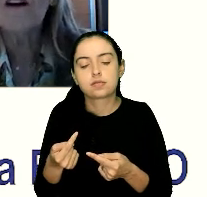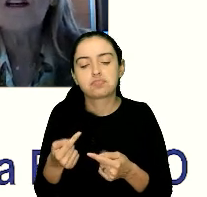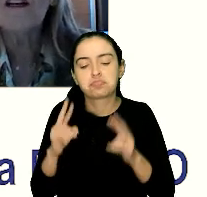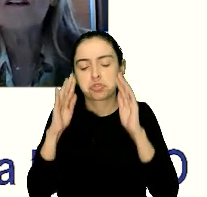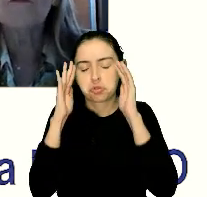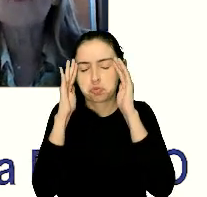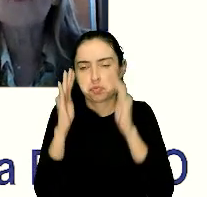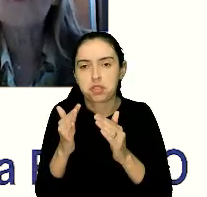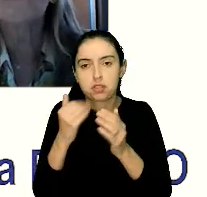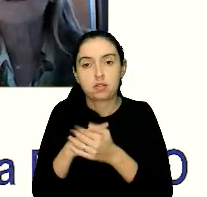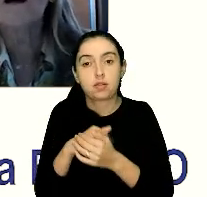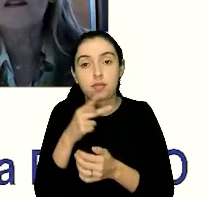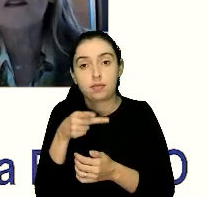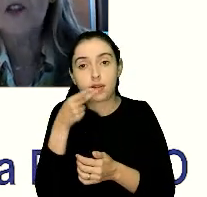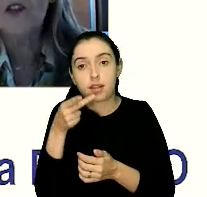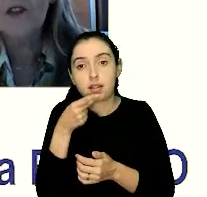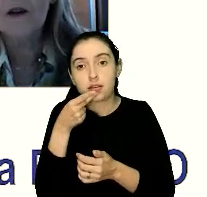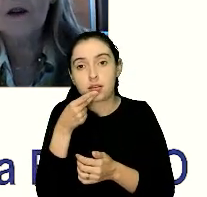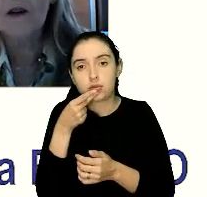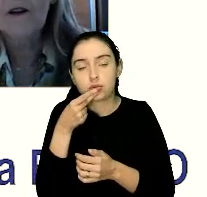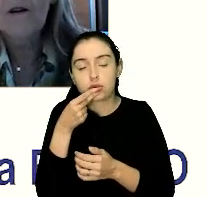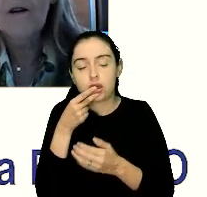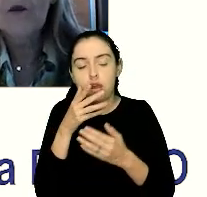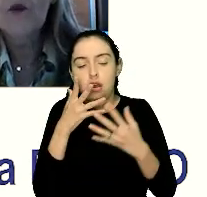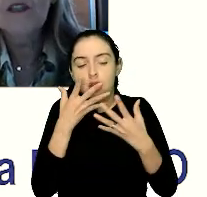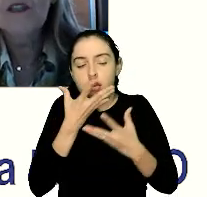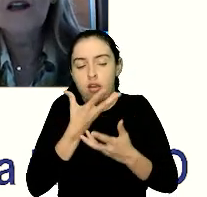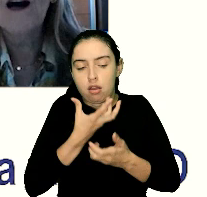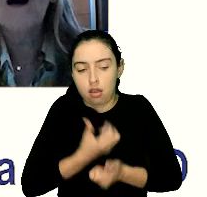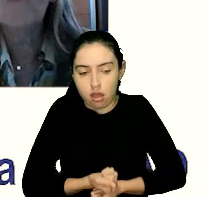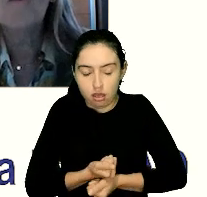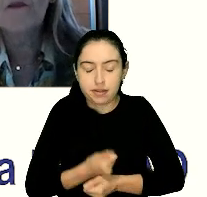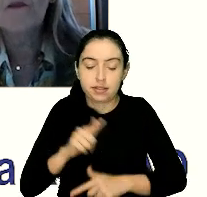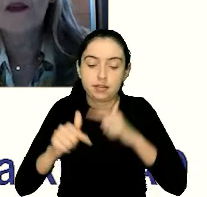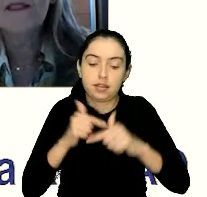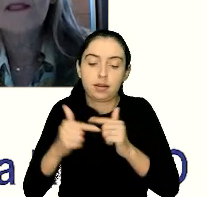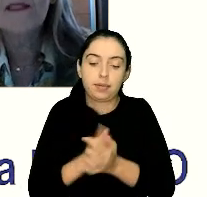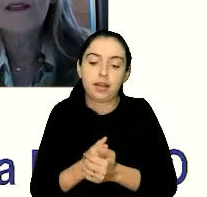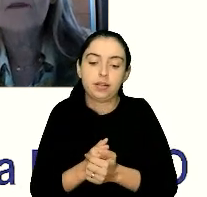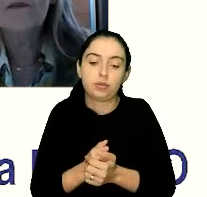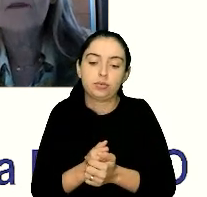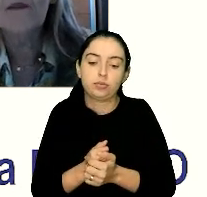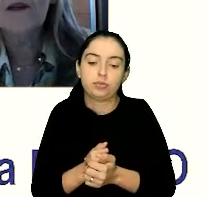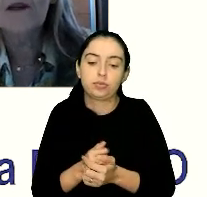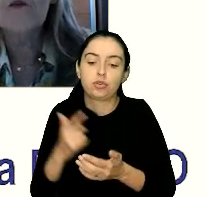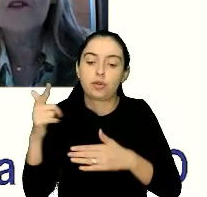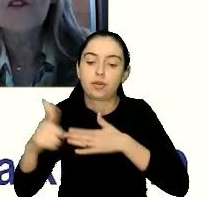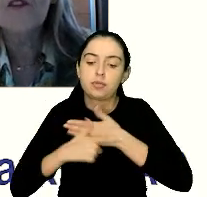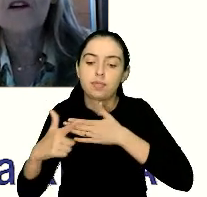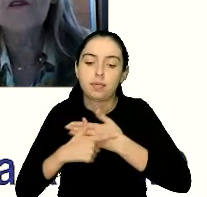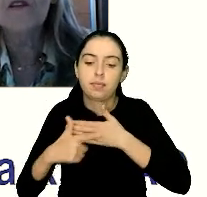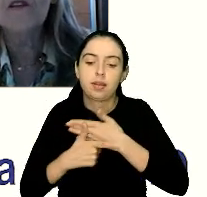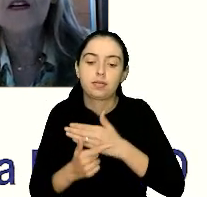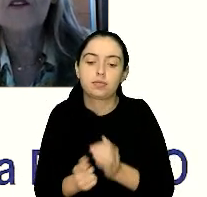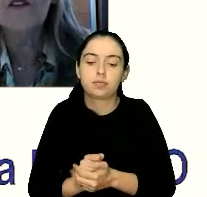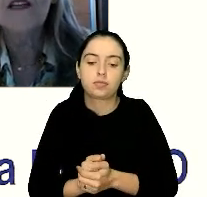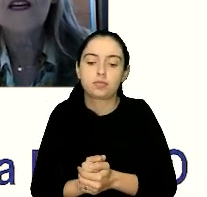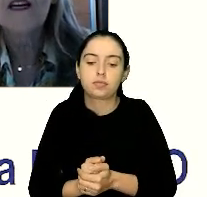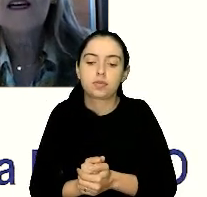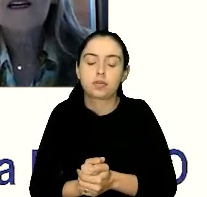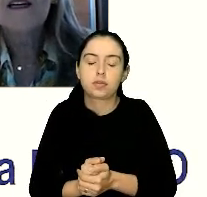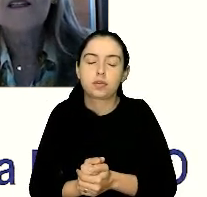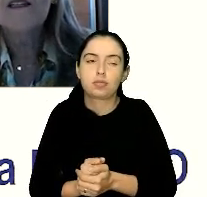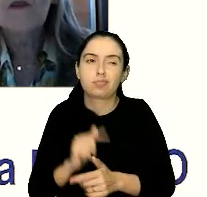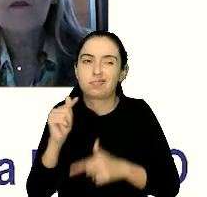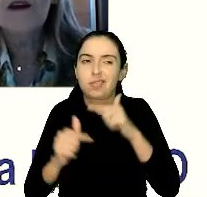né, que fala sobre a sobrecarga de trabalho, o lidar com papéis, né, para algumas